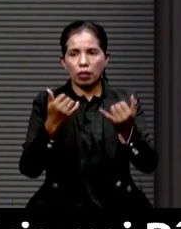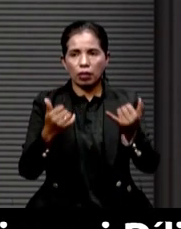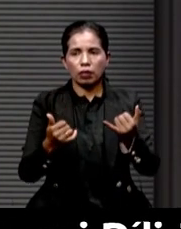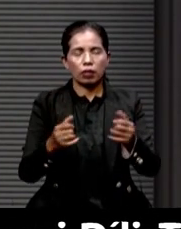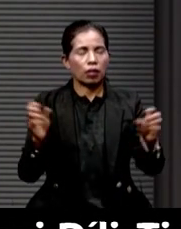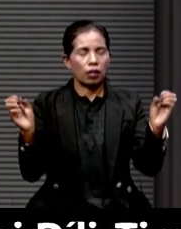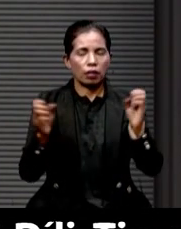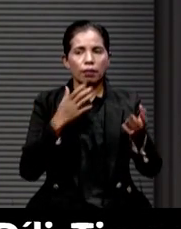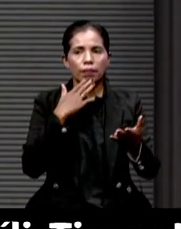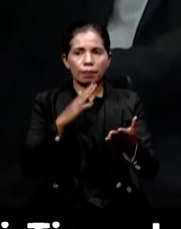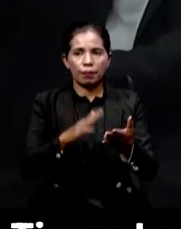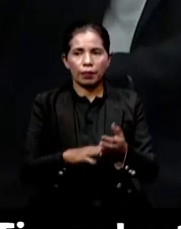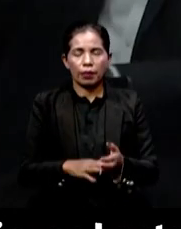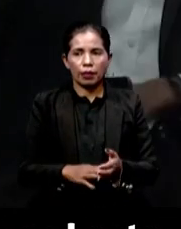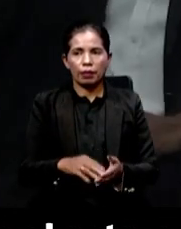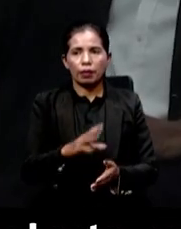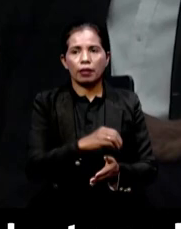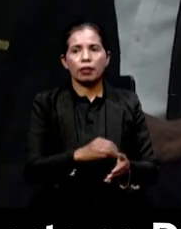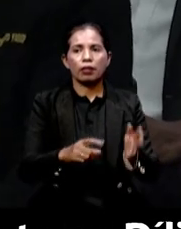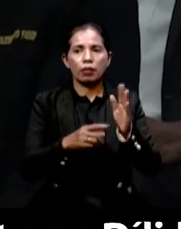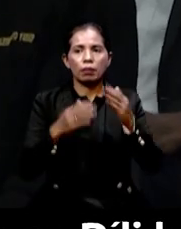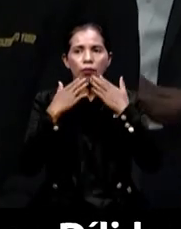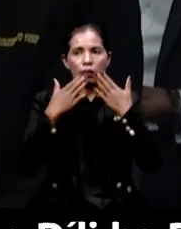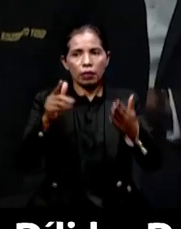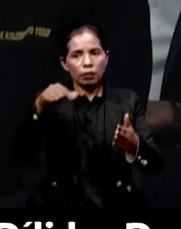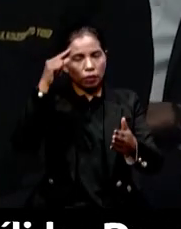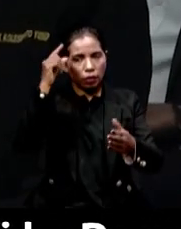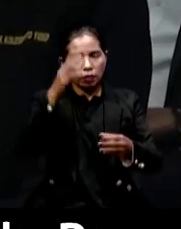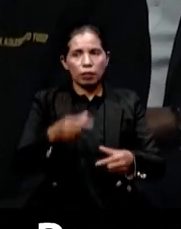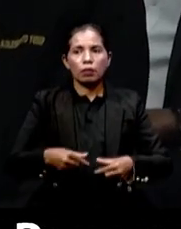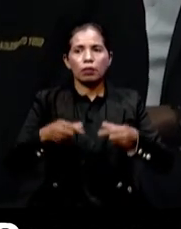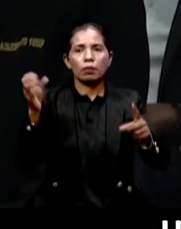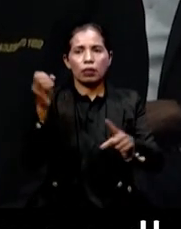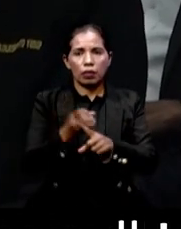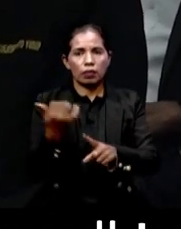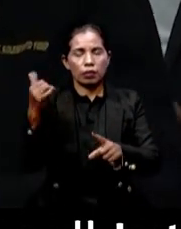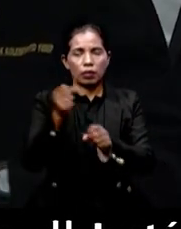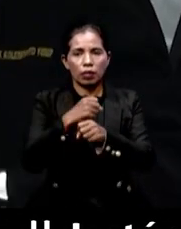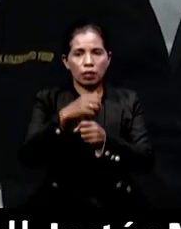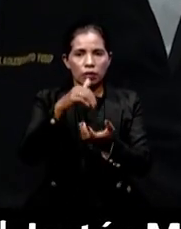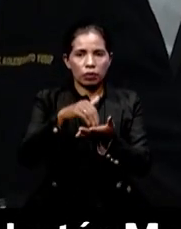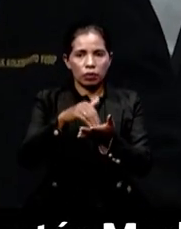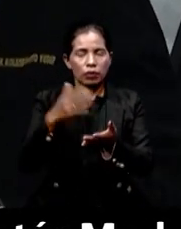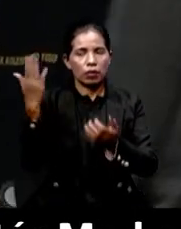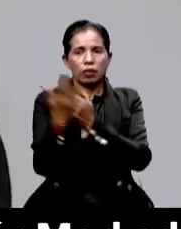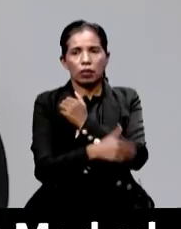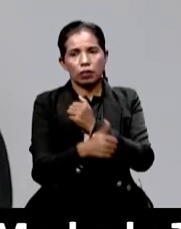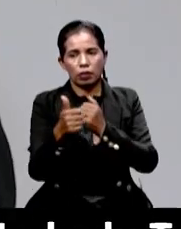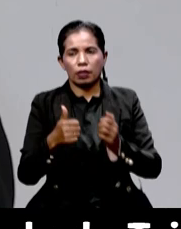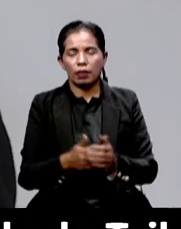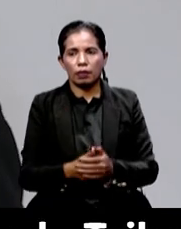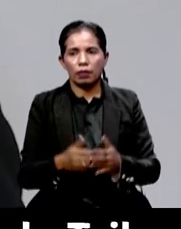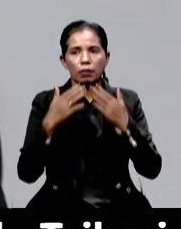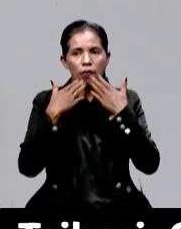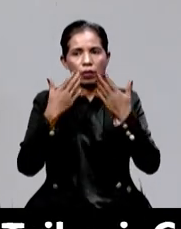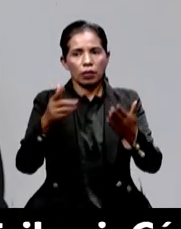banget. Representante Bolseiro Sira agradece ba governo tamba bele fo oportunidade ba Sira o di halau estudo ya Railior. To agradece ba